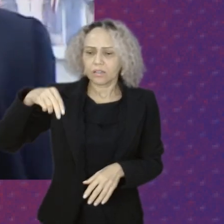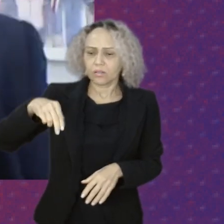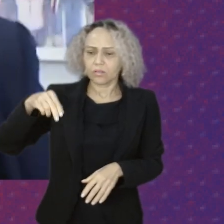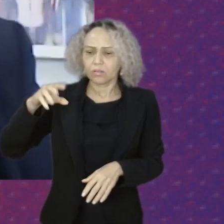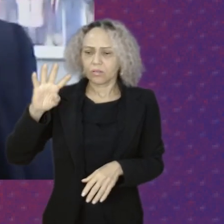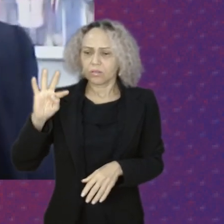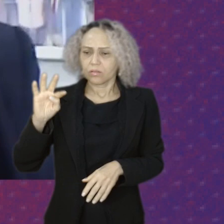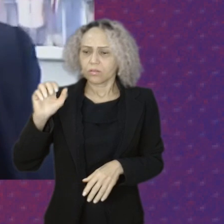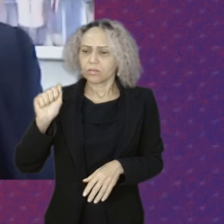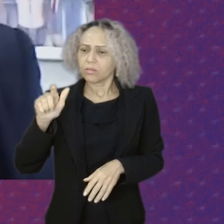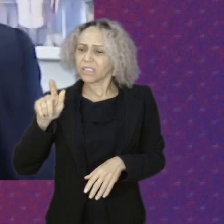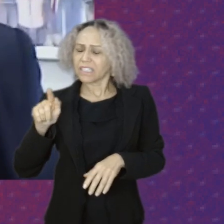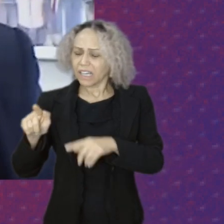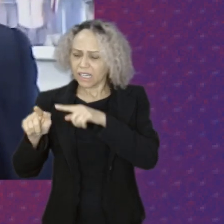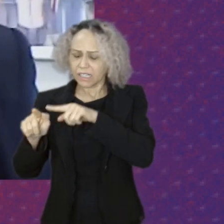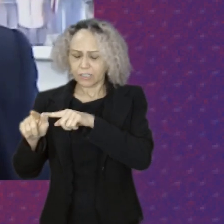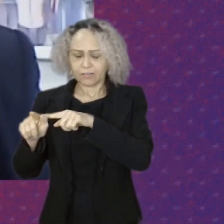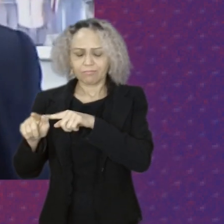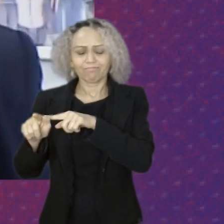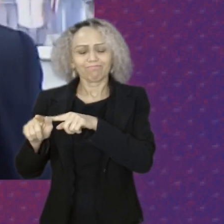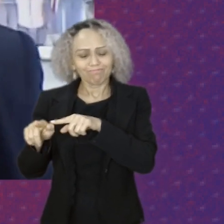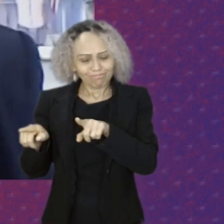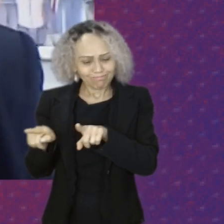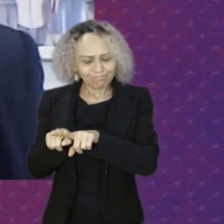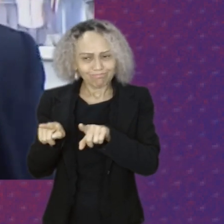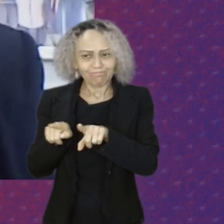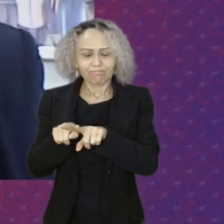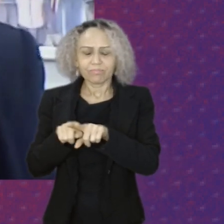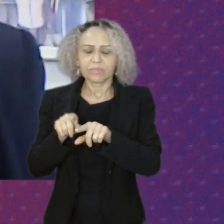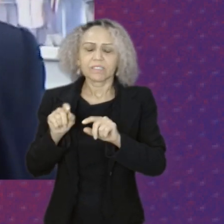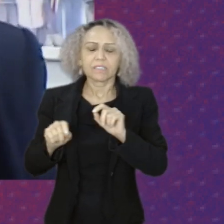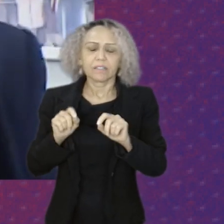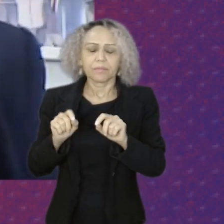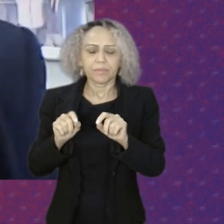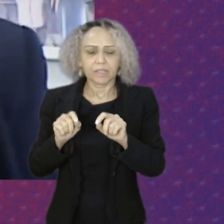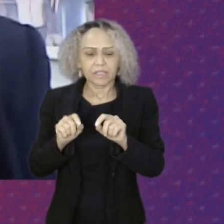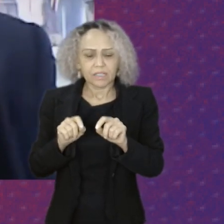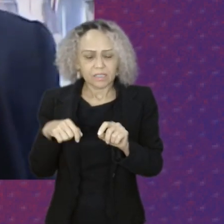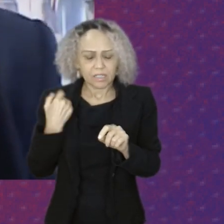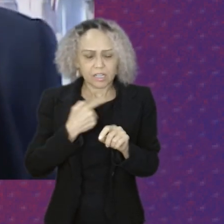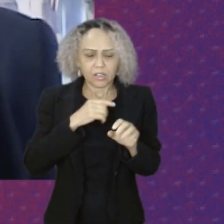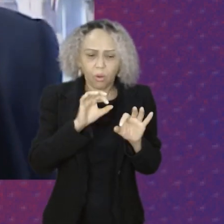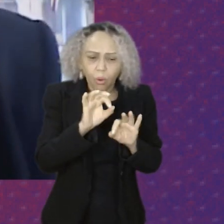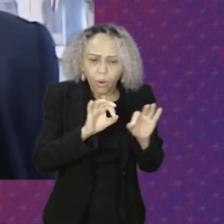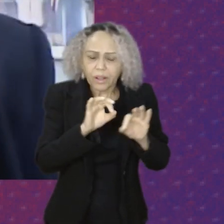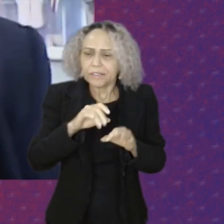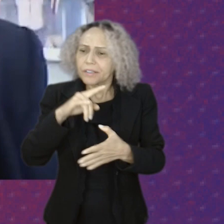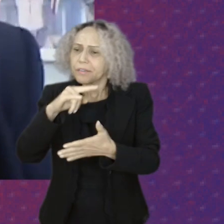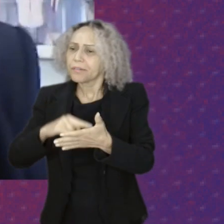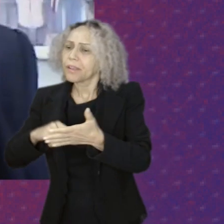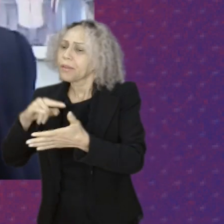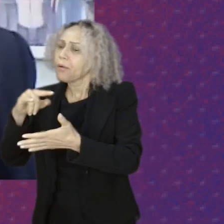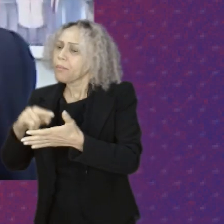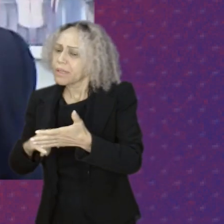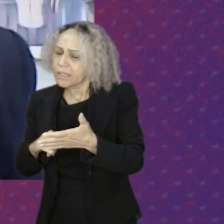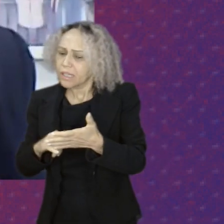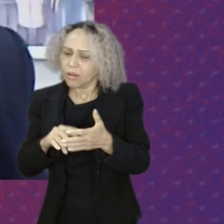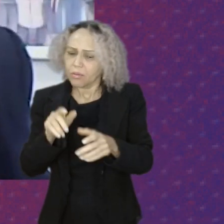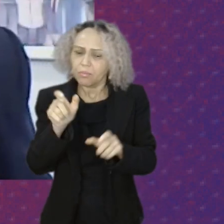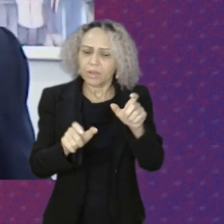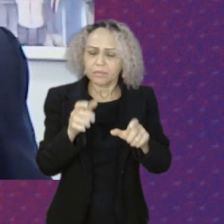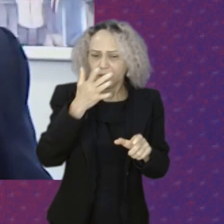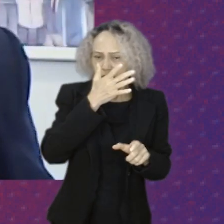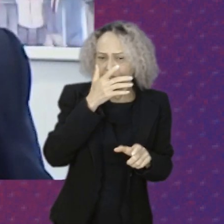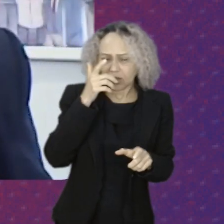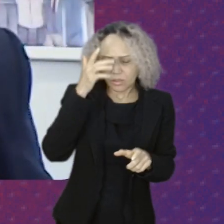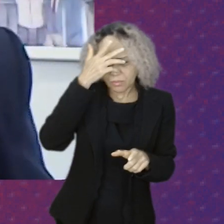disso, a gente orienta desde a organização da documentação para acessar essa terra, e desde a